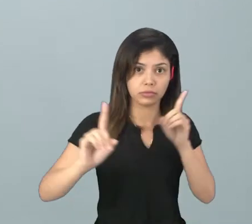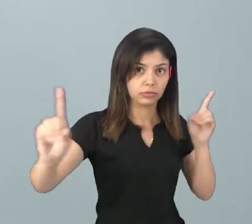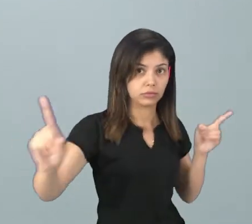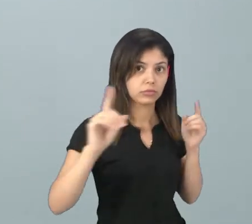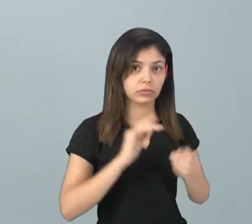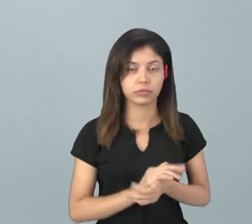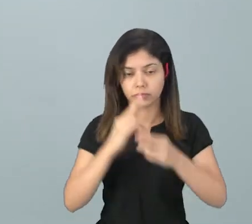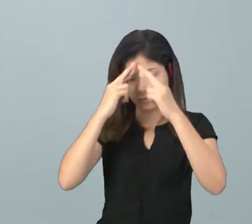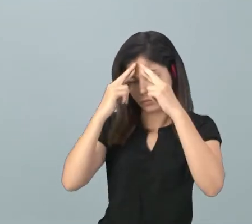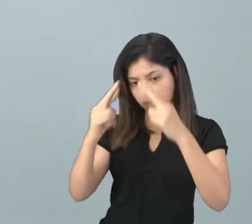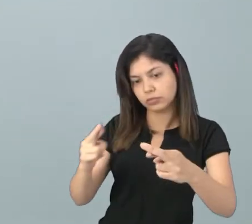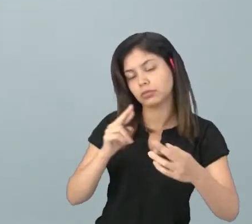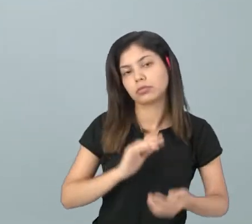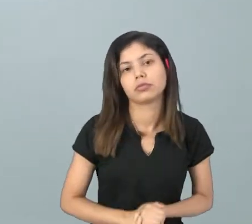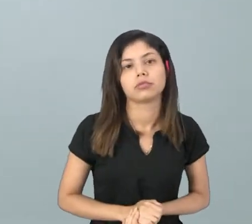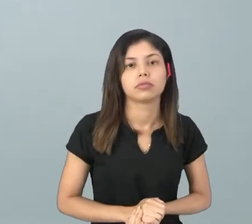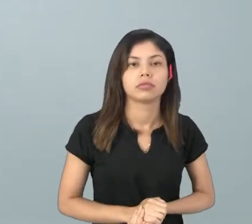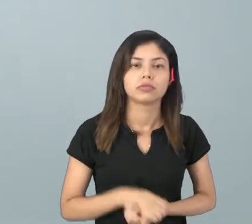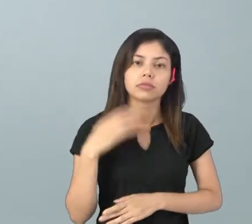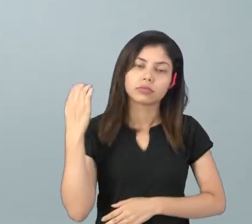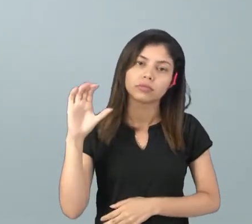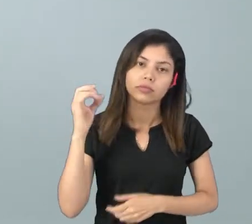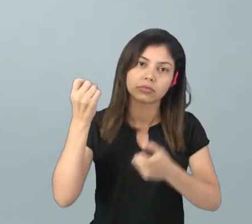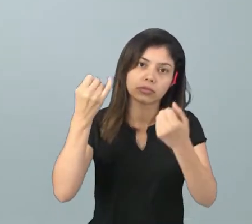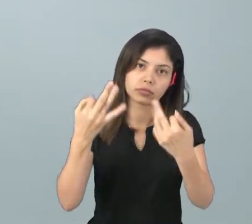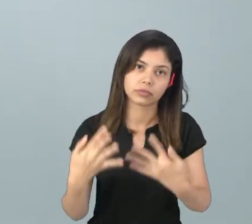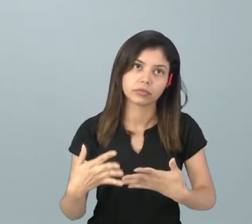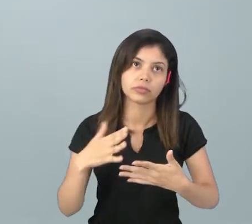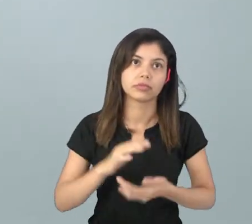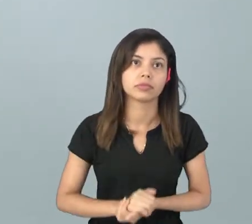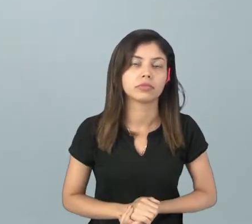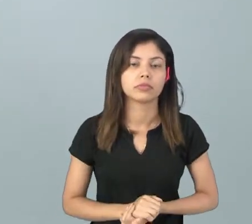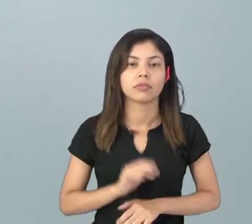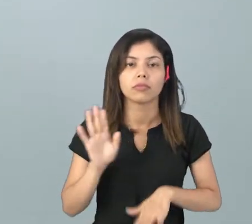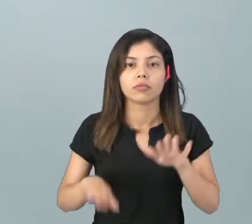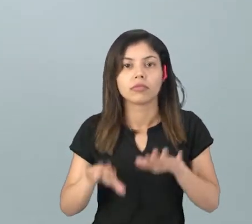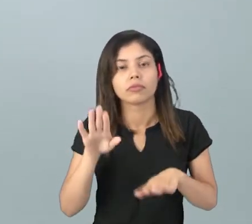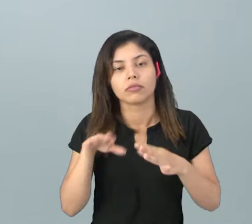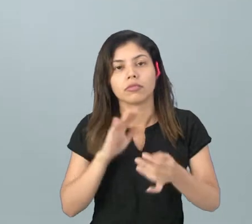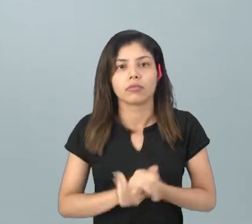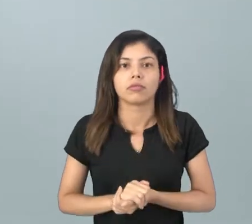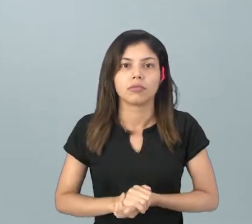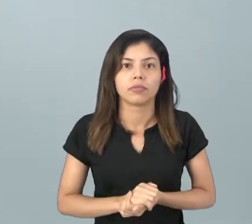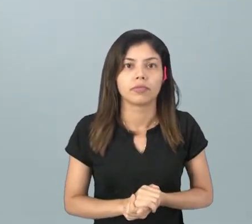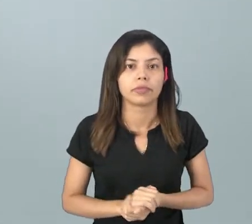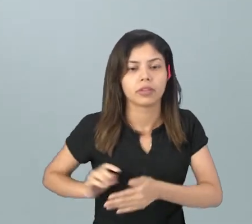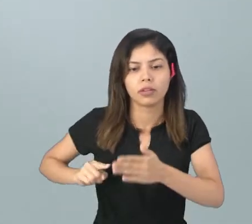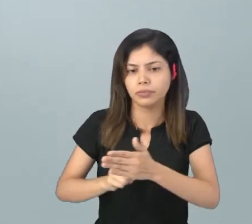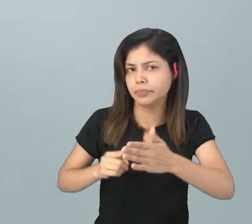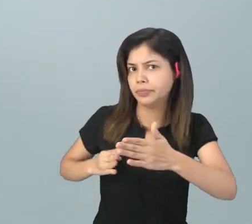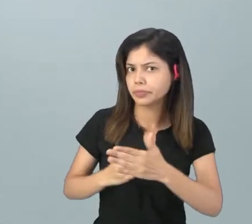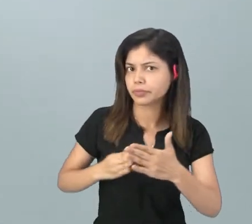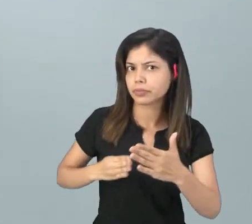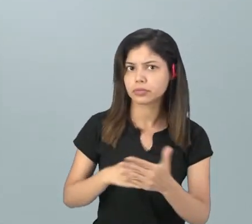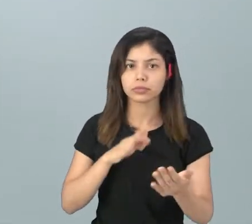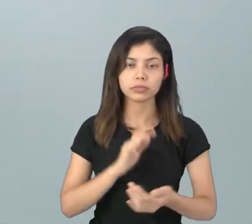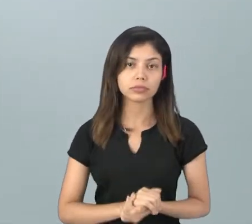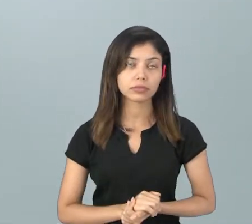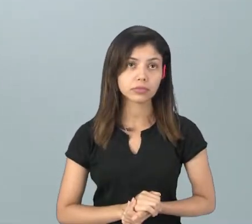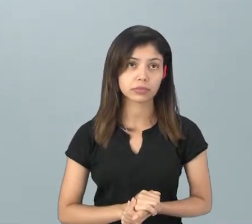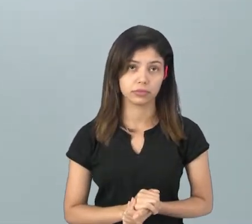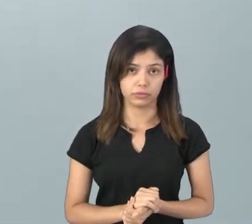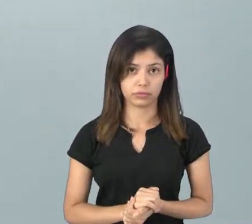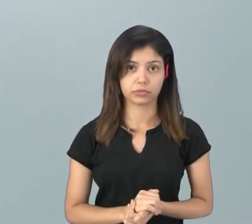distanciamento, respeite aquilo que a ciência está dizendo, né? Às vezes você fura essa barreira, criando grupo